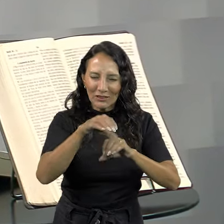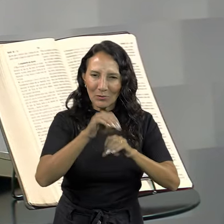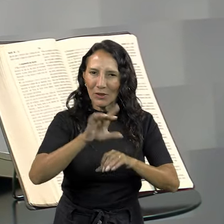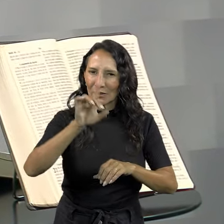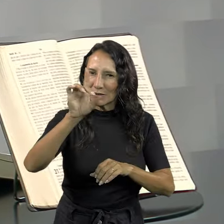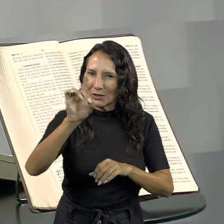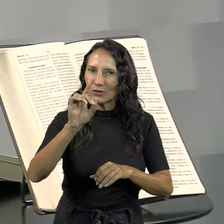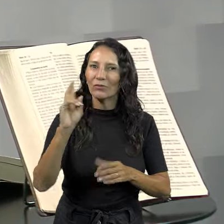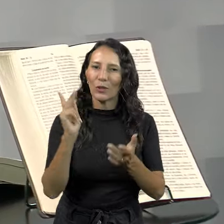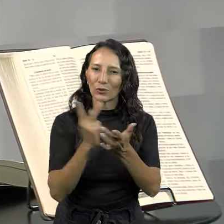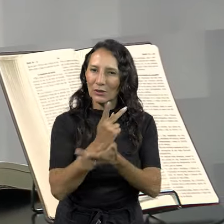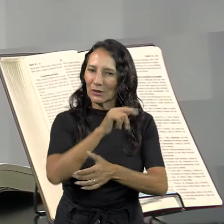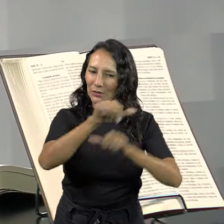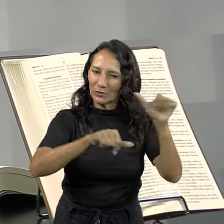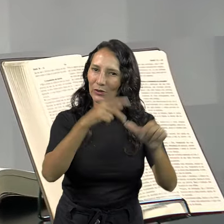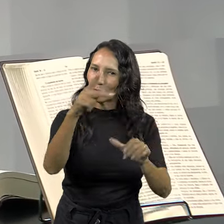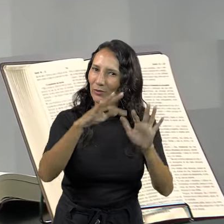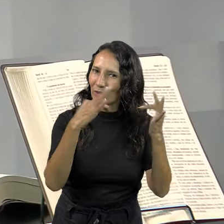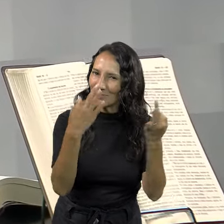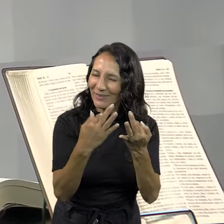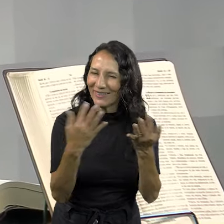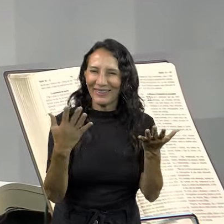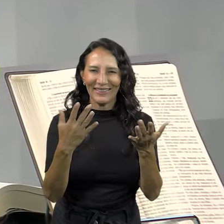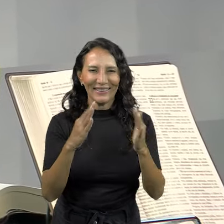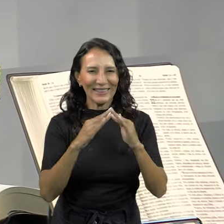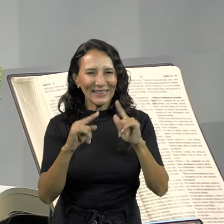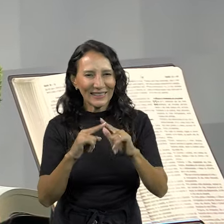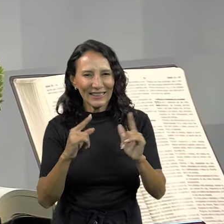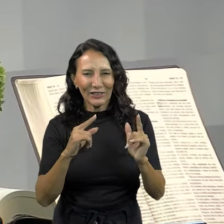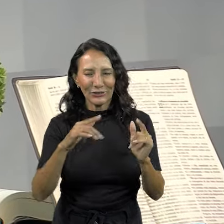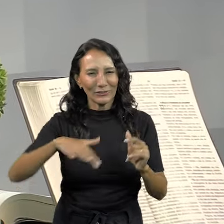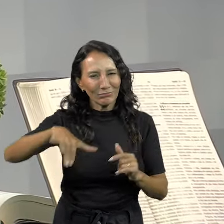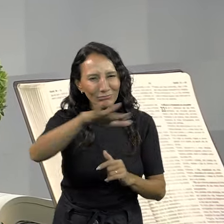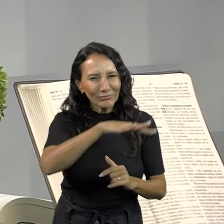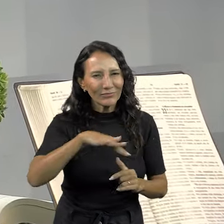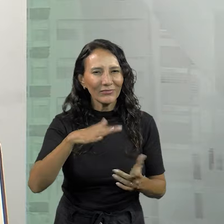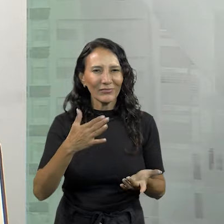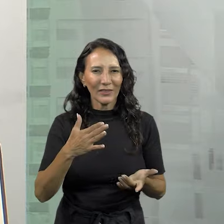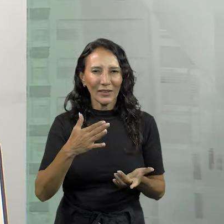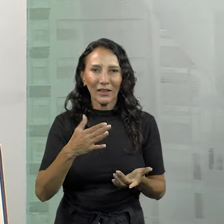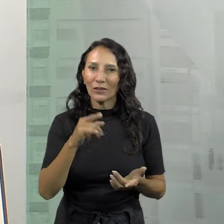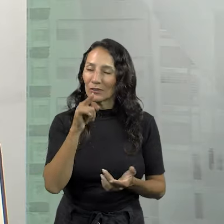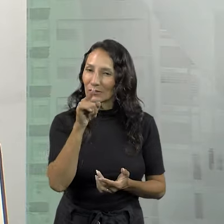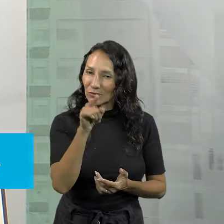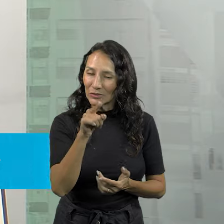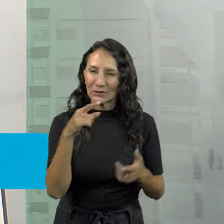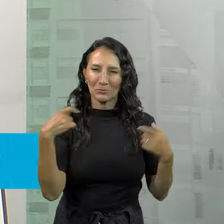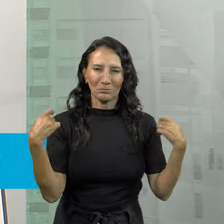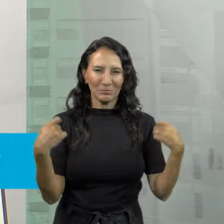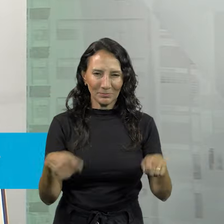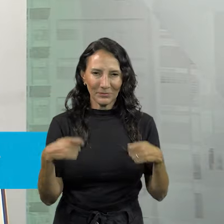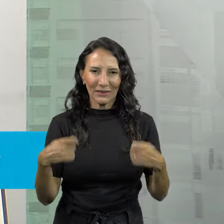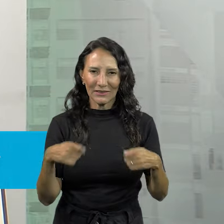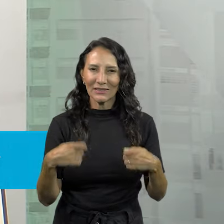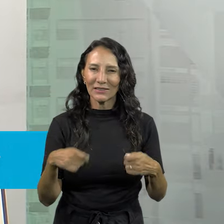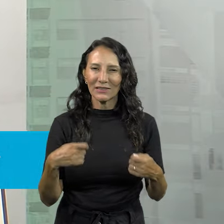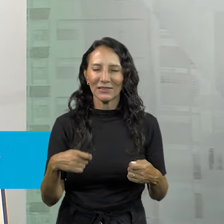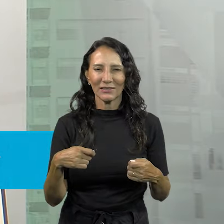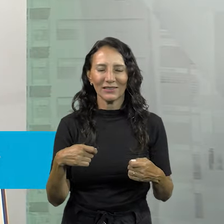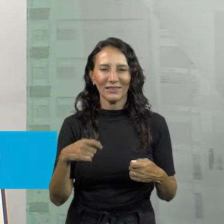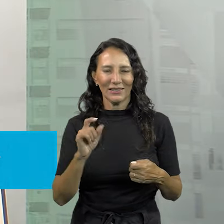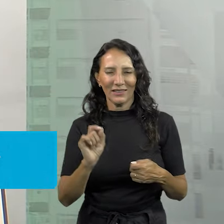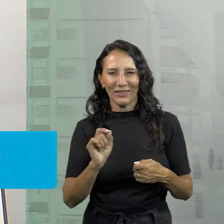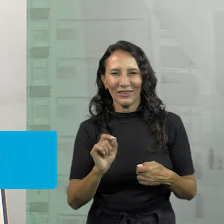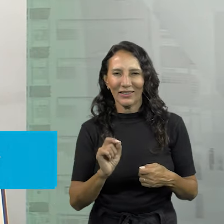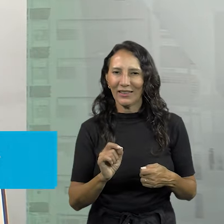família, no seu bairro, na sua comunidade. Então, você deve tomar como